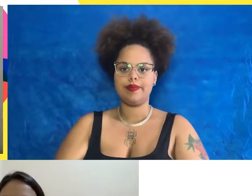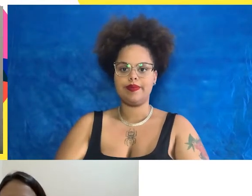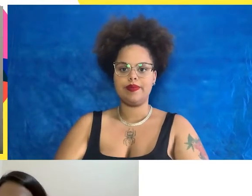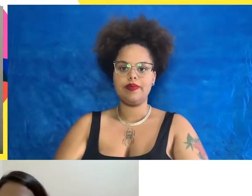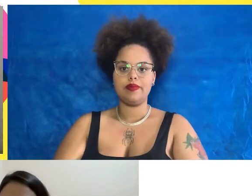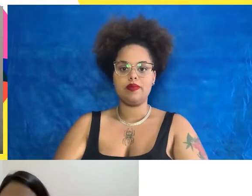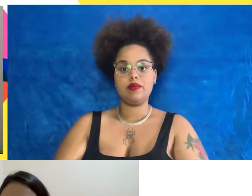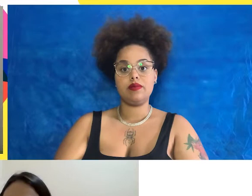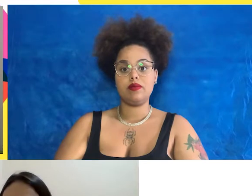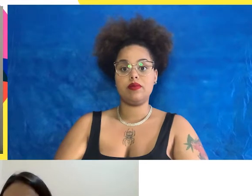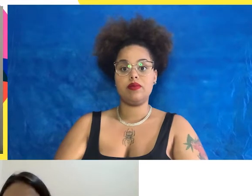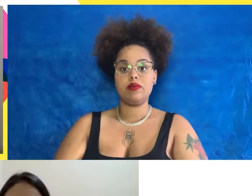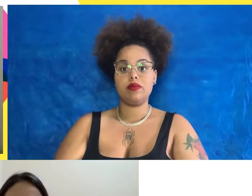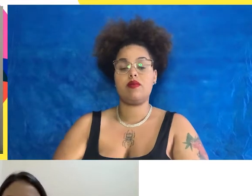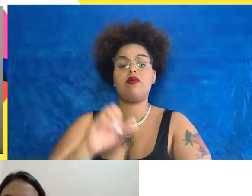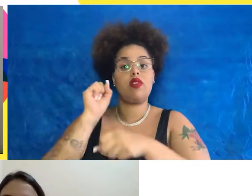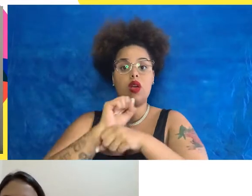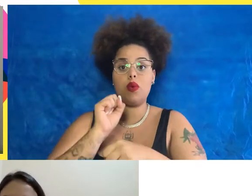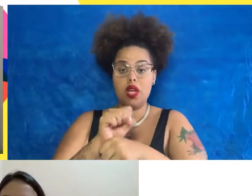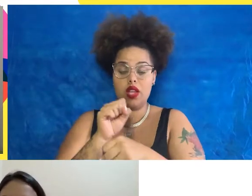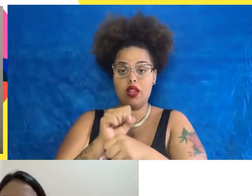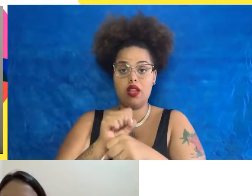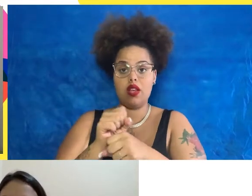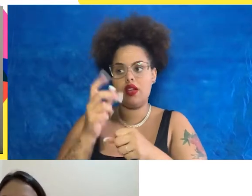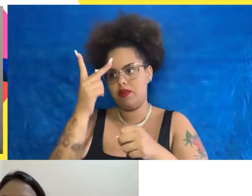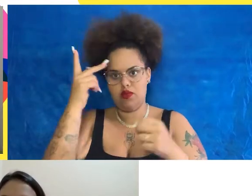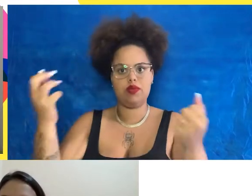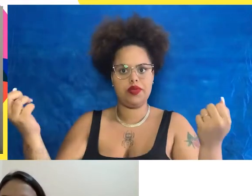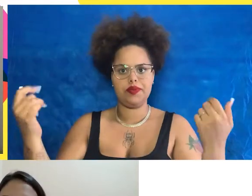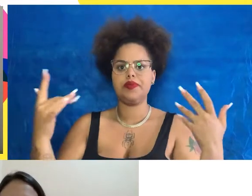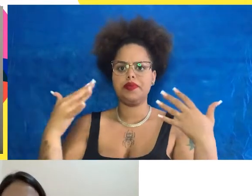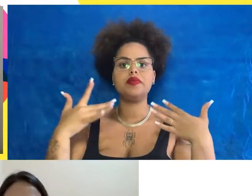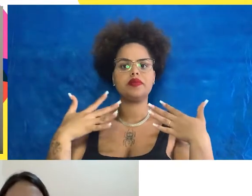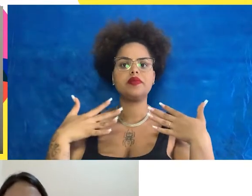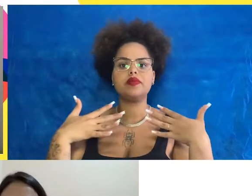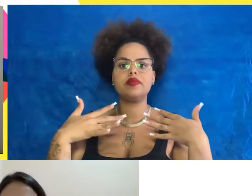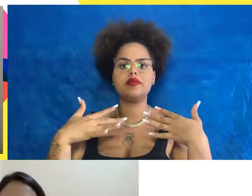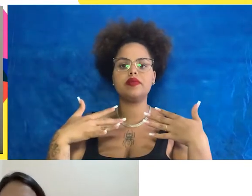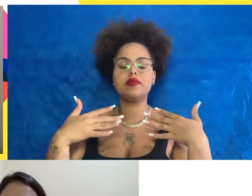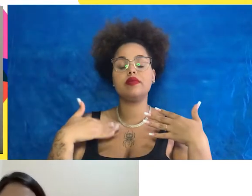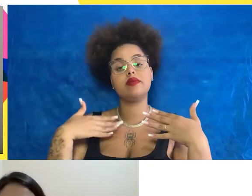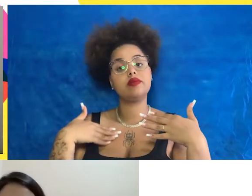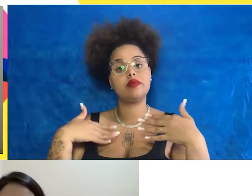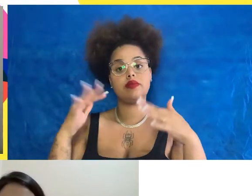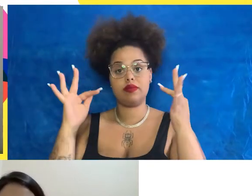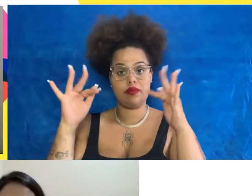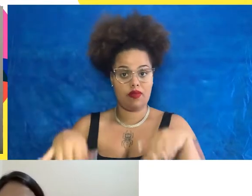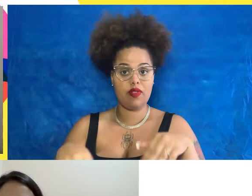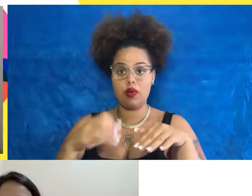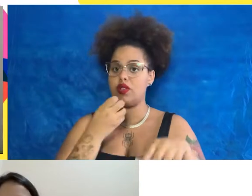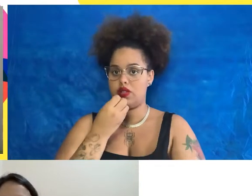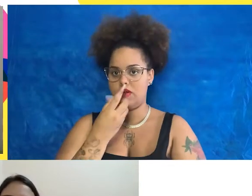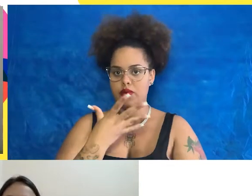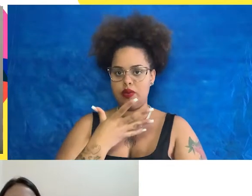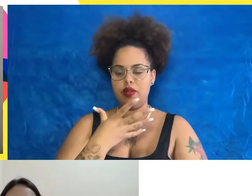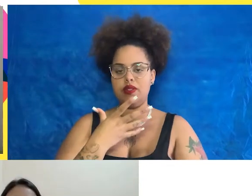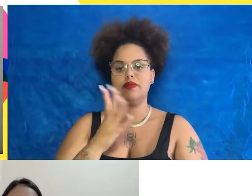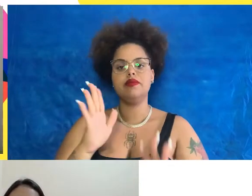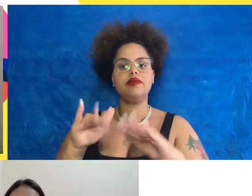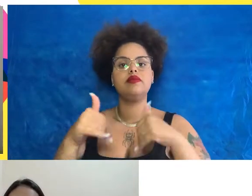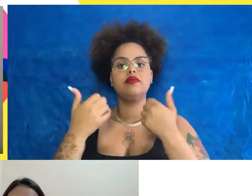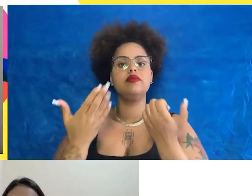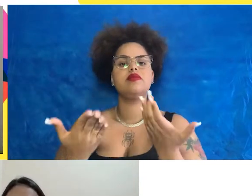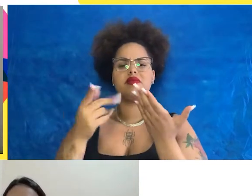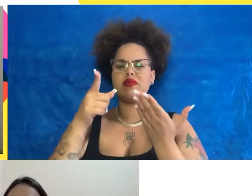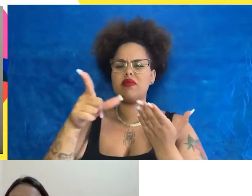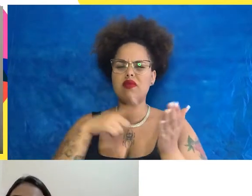A gente vai aguardando o pessoal chegar, né? E eu vou para os meus finalmente, tá bom? Então, pessoal, se